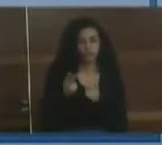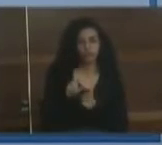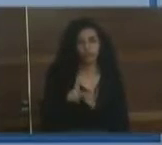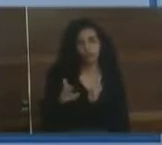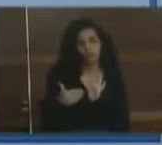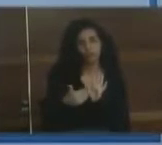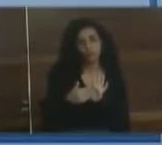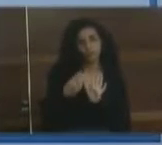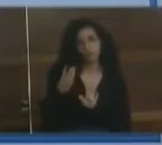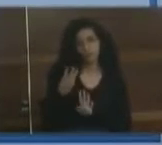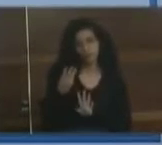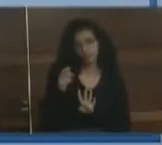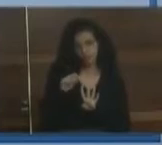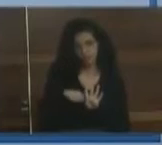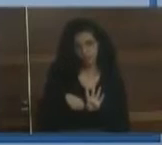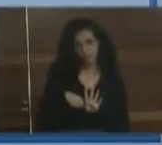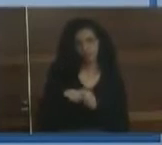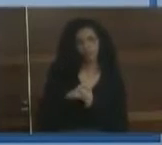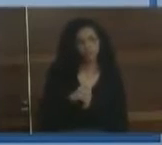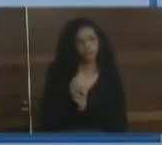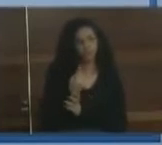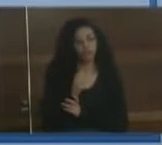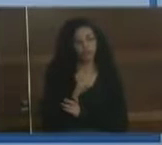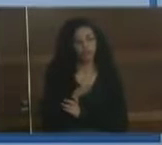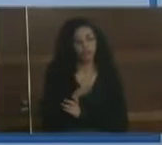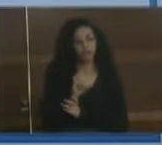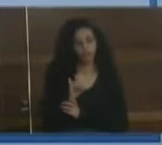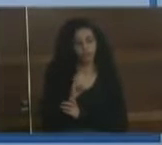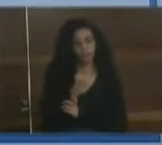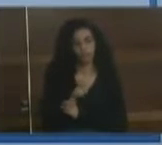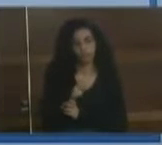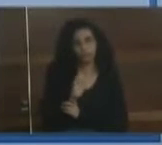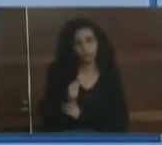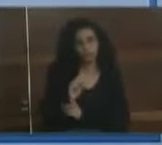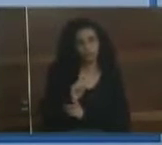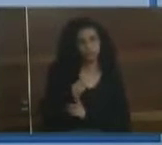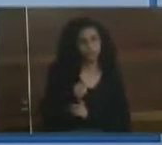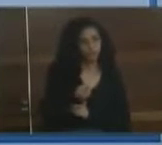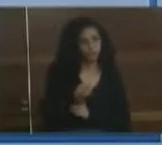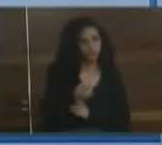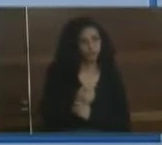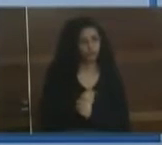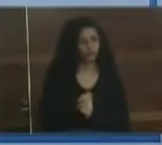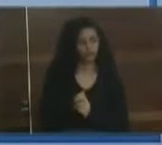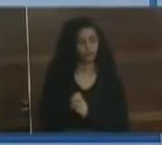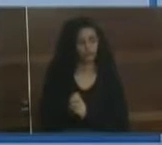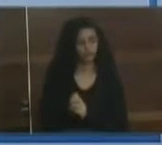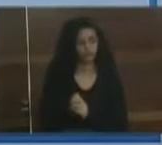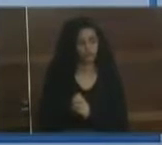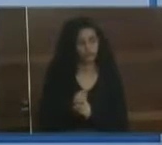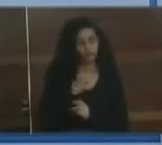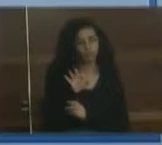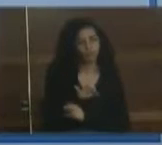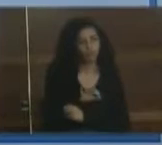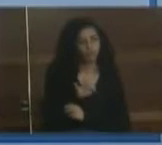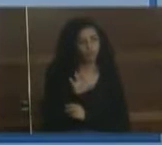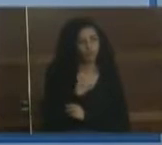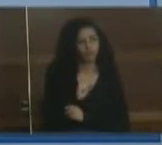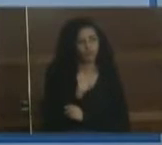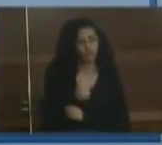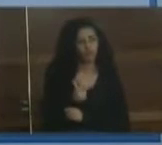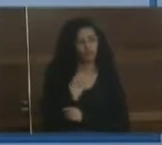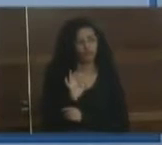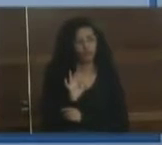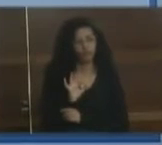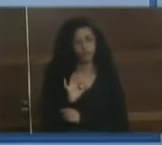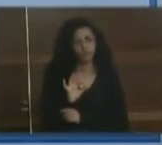empenhadas até o terceiro quadrimestre um bilhão 57 milhões 135 mil reais um percentual de oitenta e